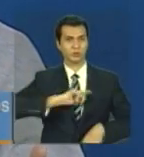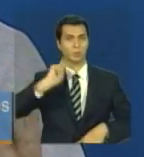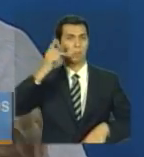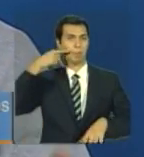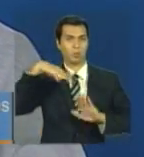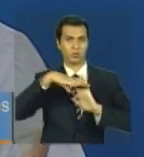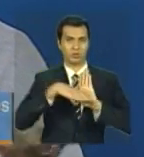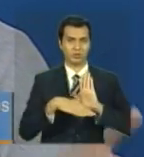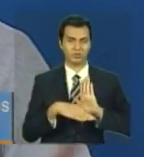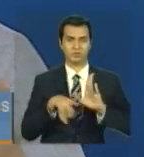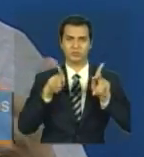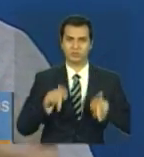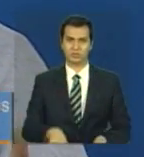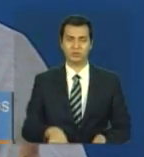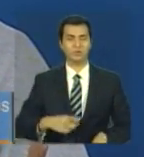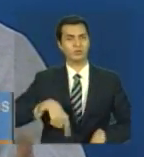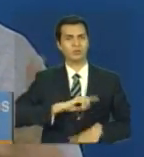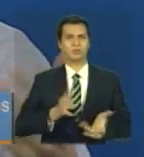melhorar